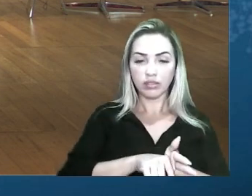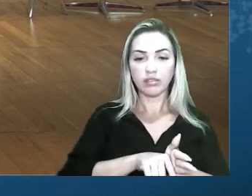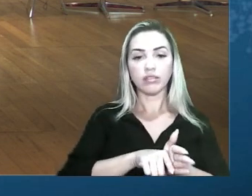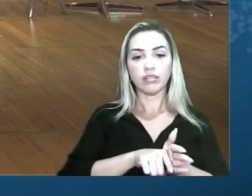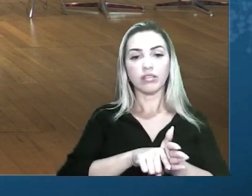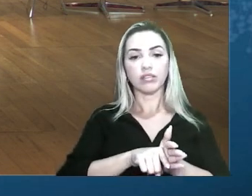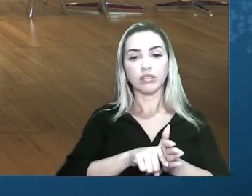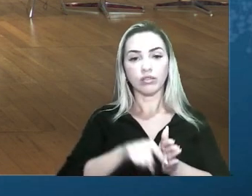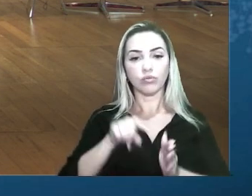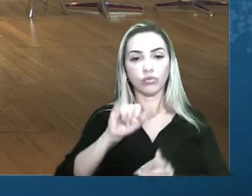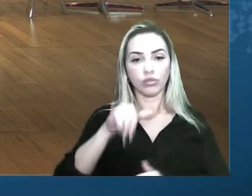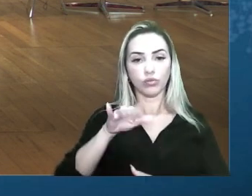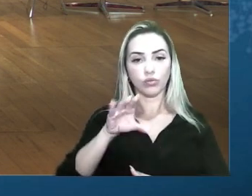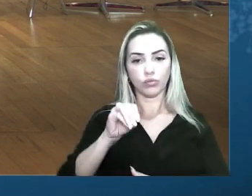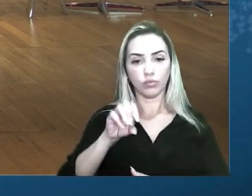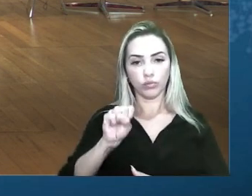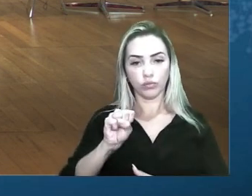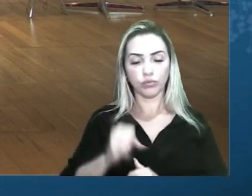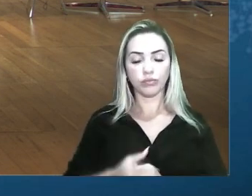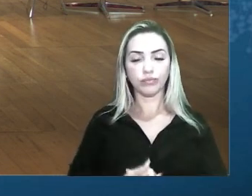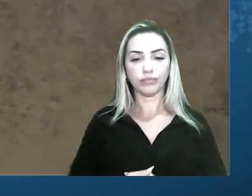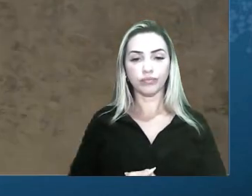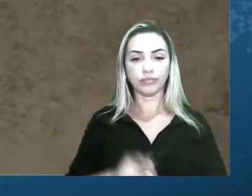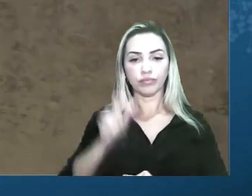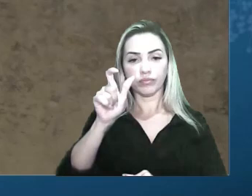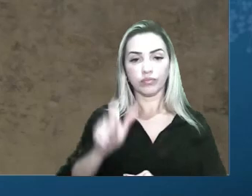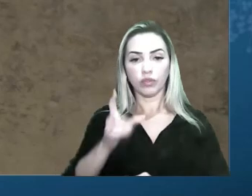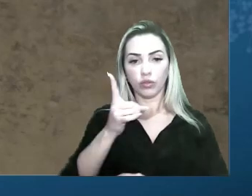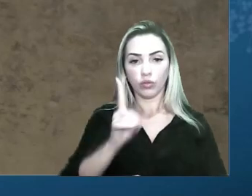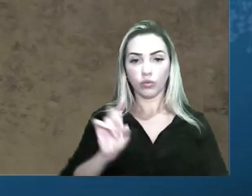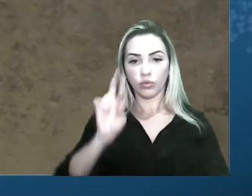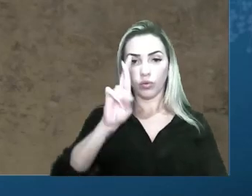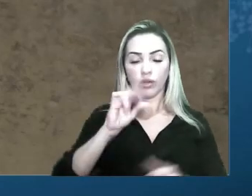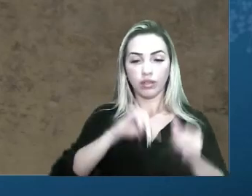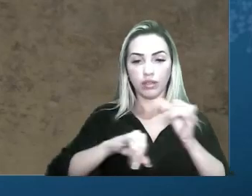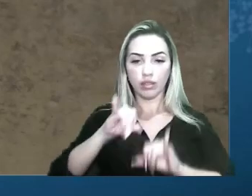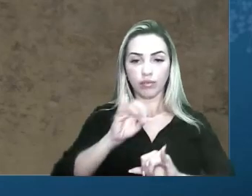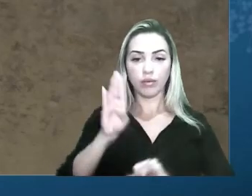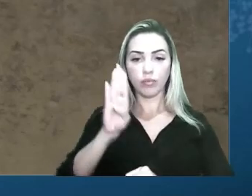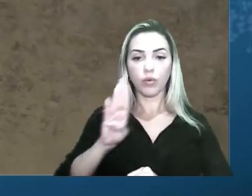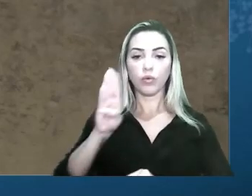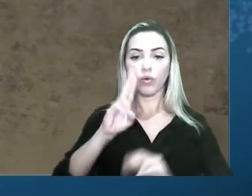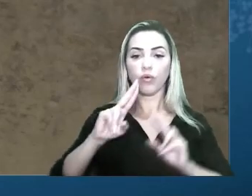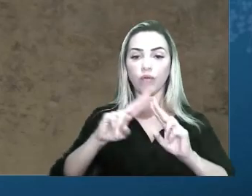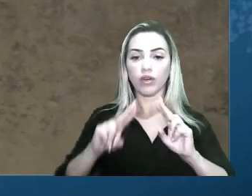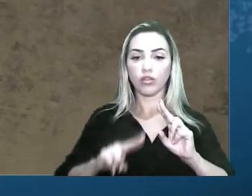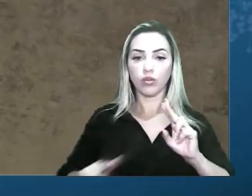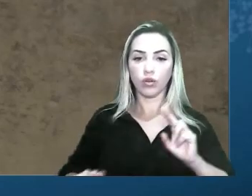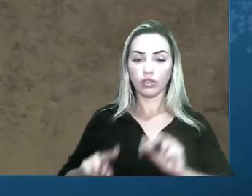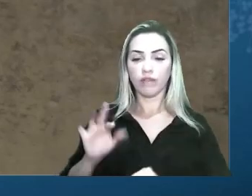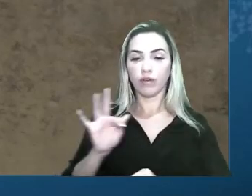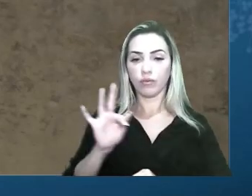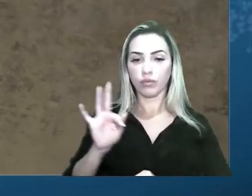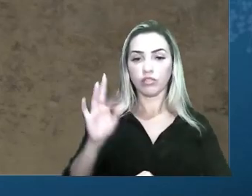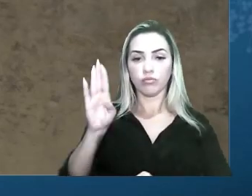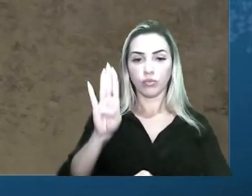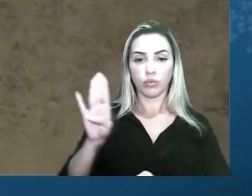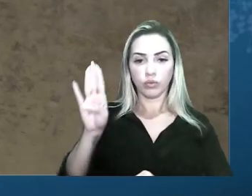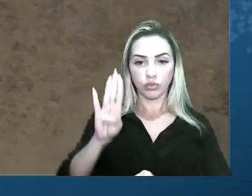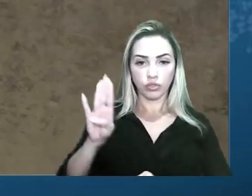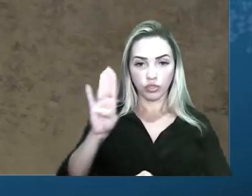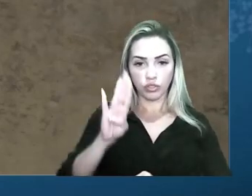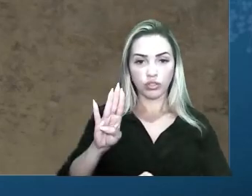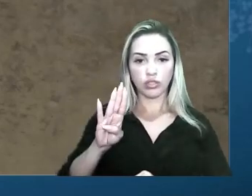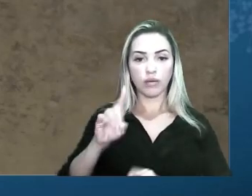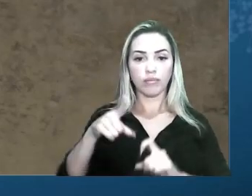SUS. Doutor em Química Biológica pela UFRJ e graduado em Ciências Biológicas, modalidade